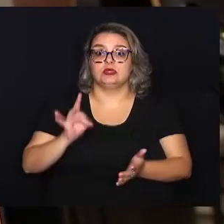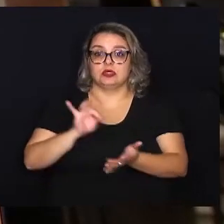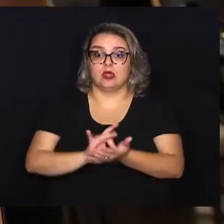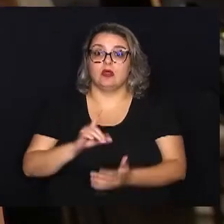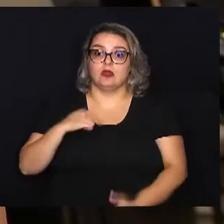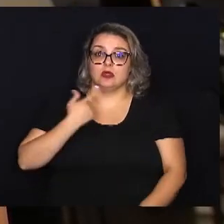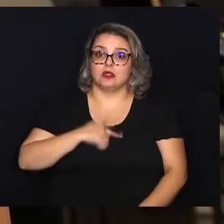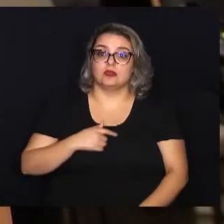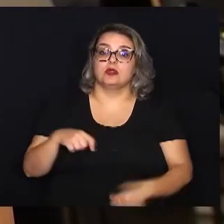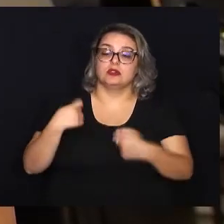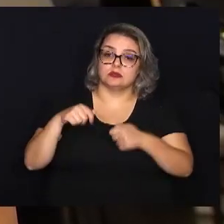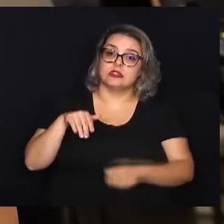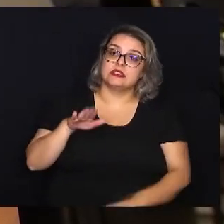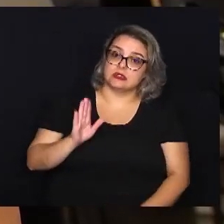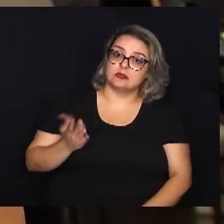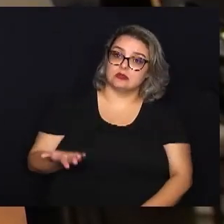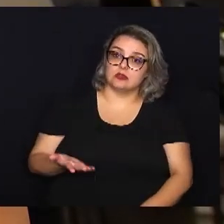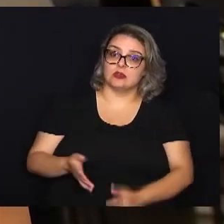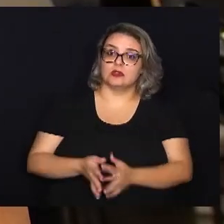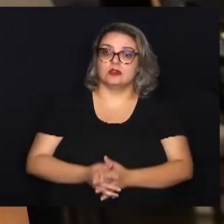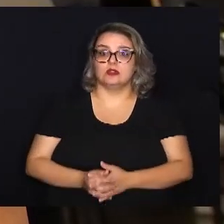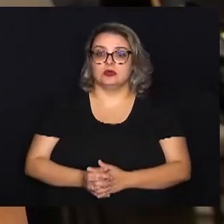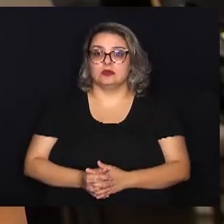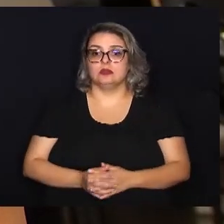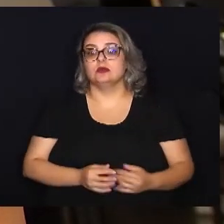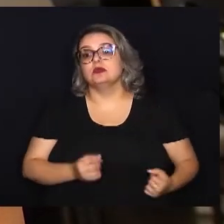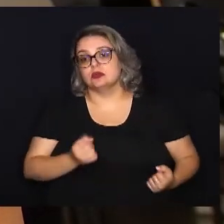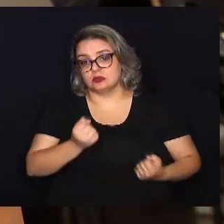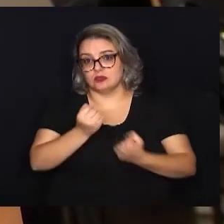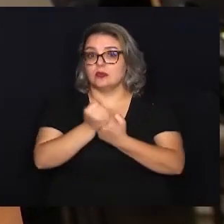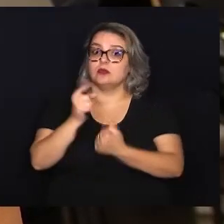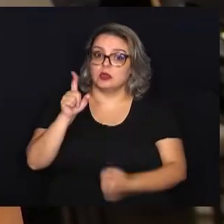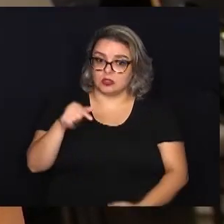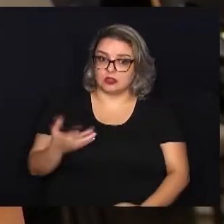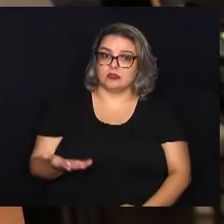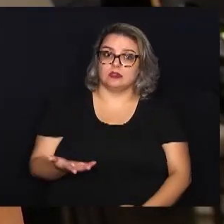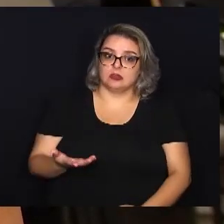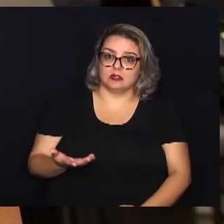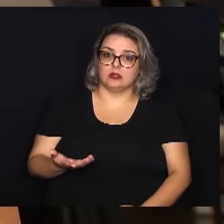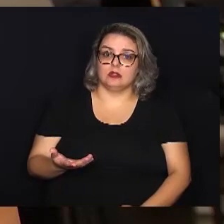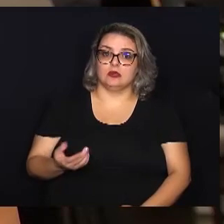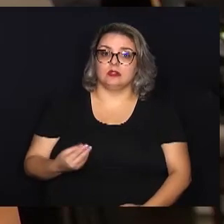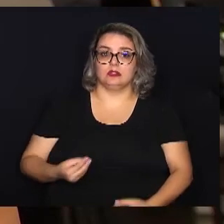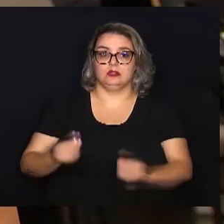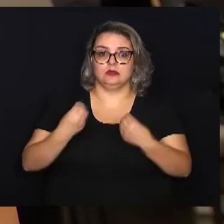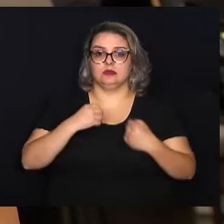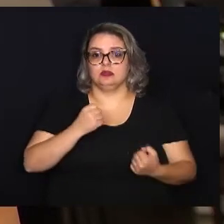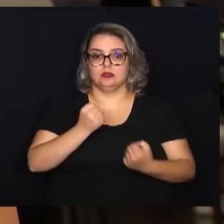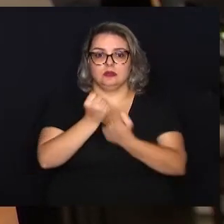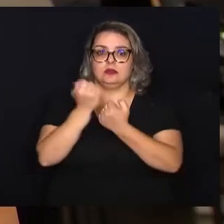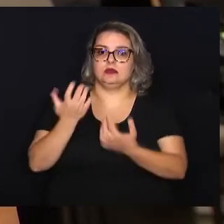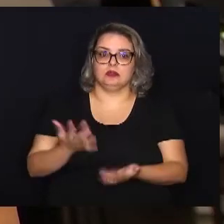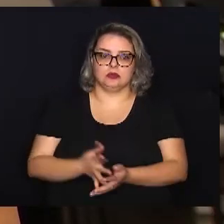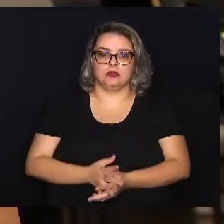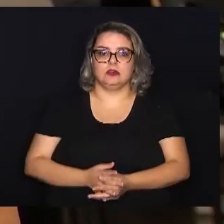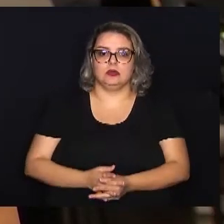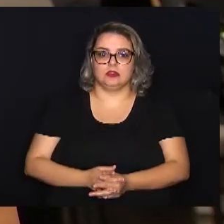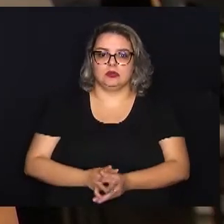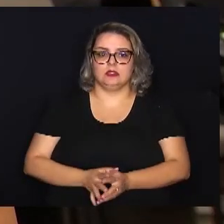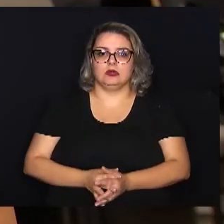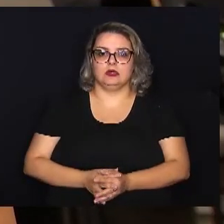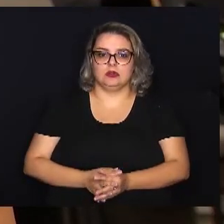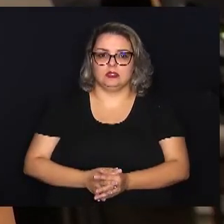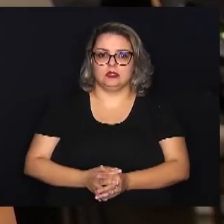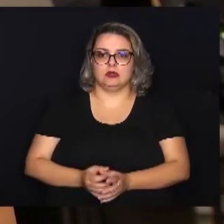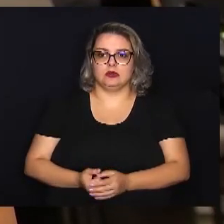realidade é o que a gente tá mais precisando e um apoio né alguém que nos apoie nessa